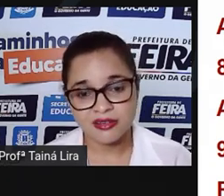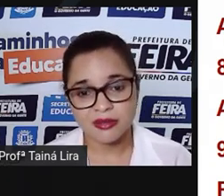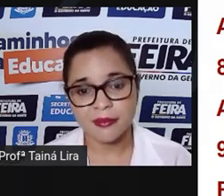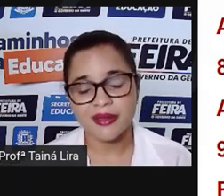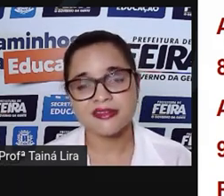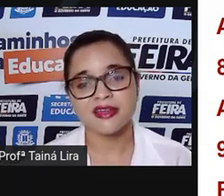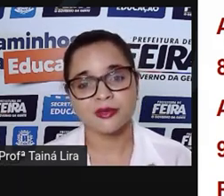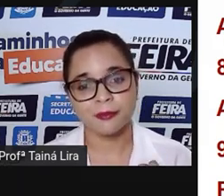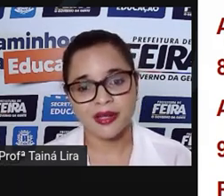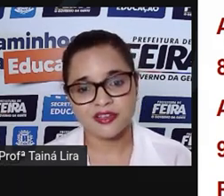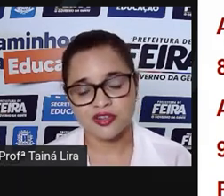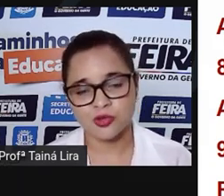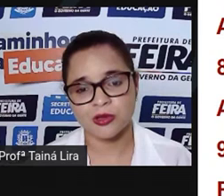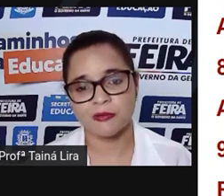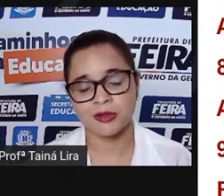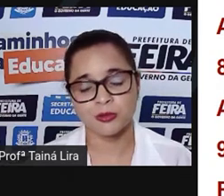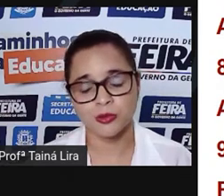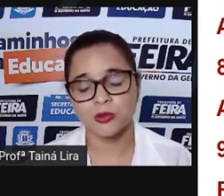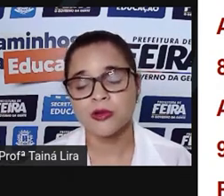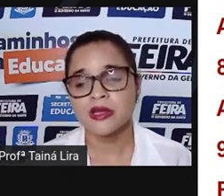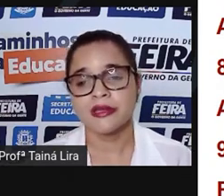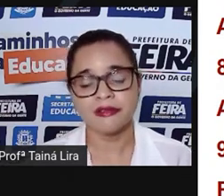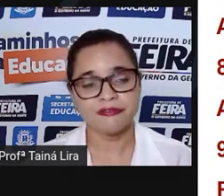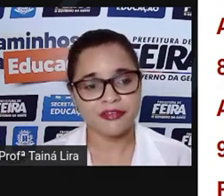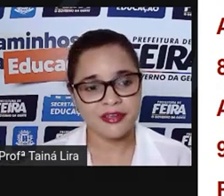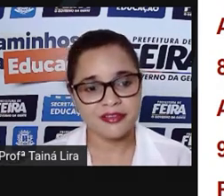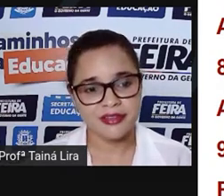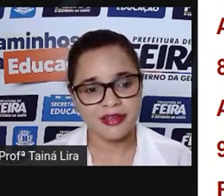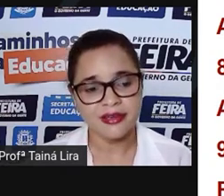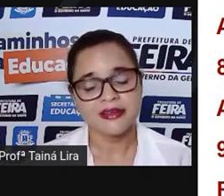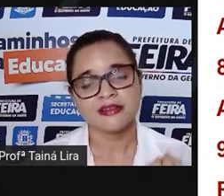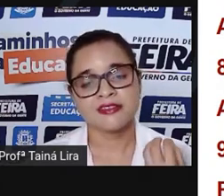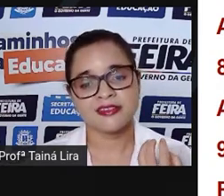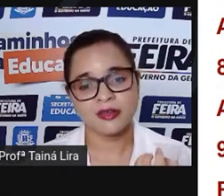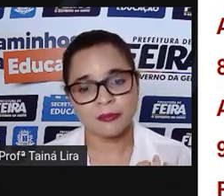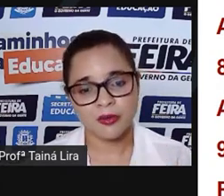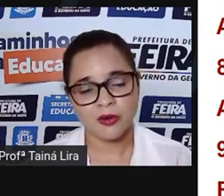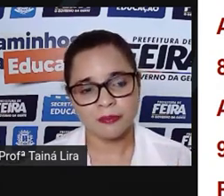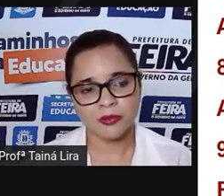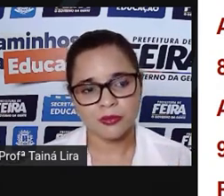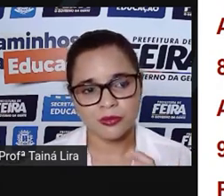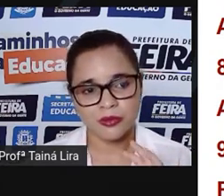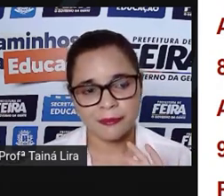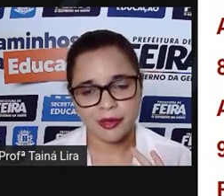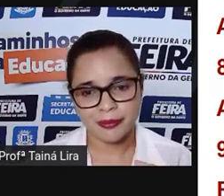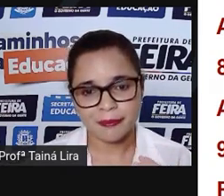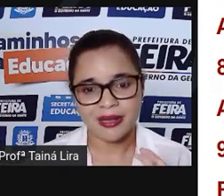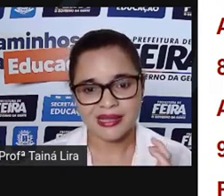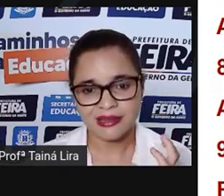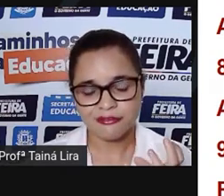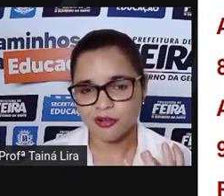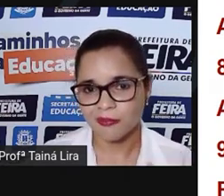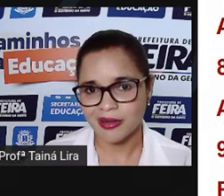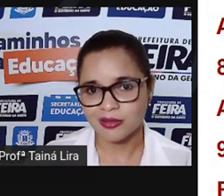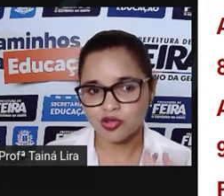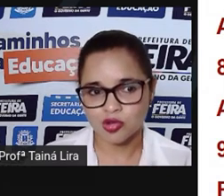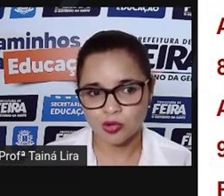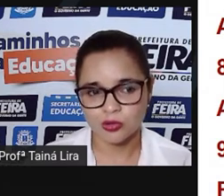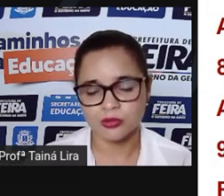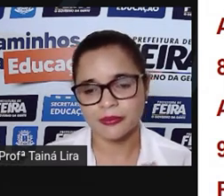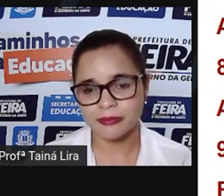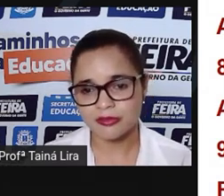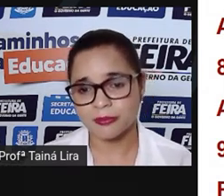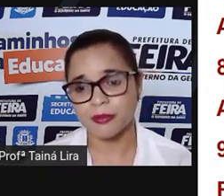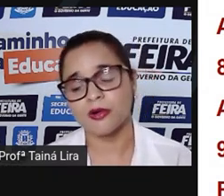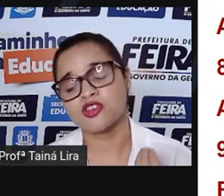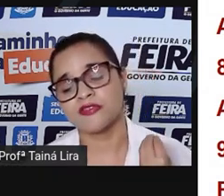está sendo ameaçado, pede ajuda a um adulto e vê, né, se o próprio, na própria plataforma aí do jogo,